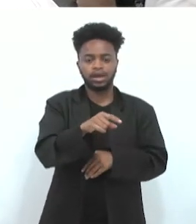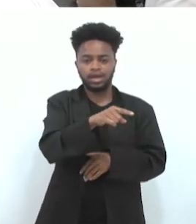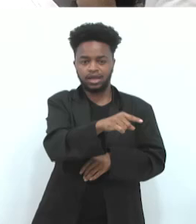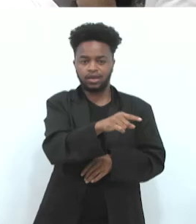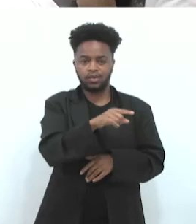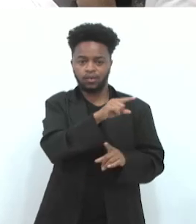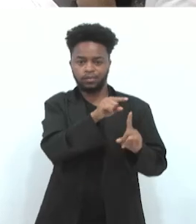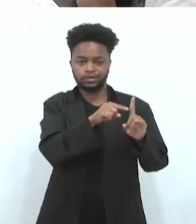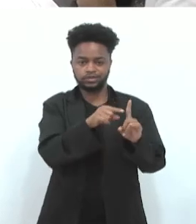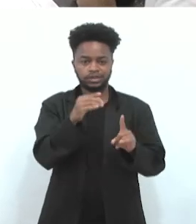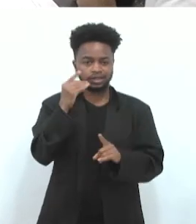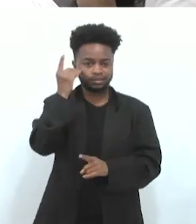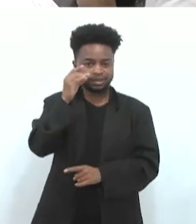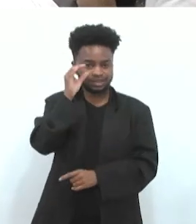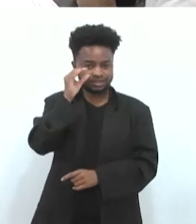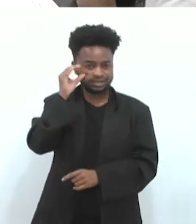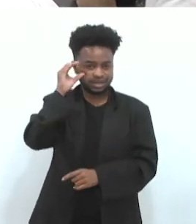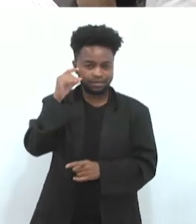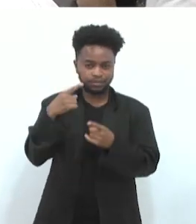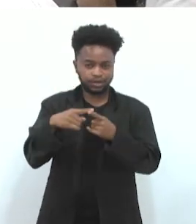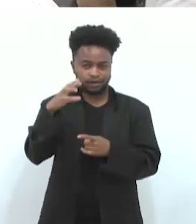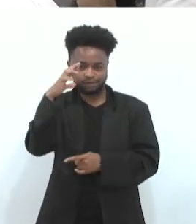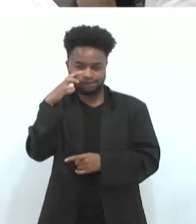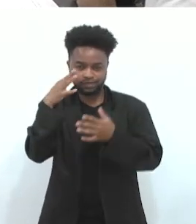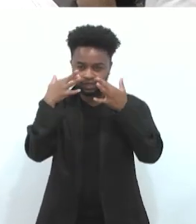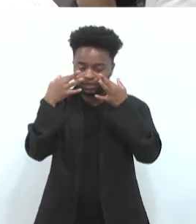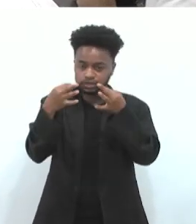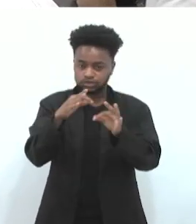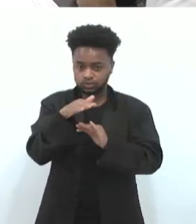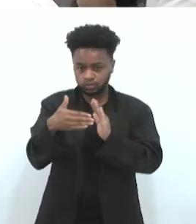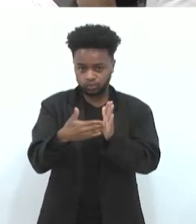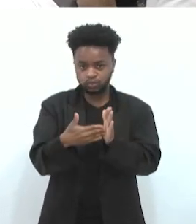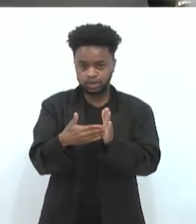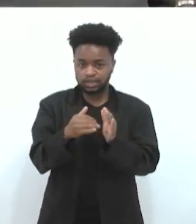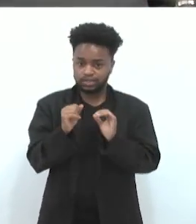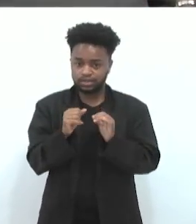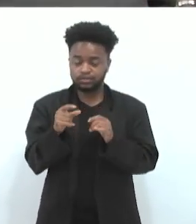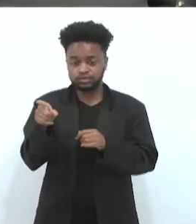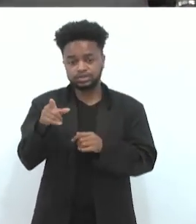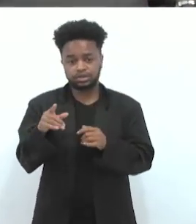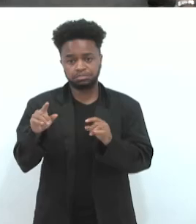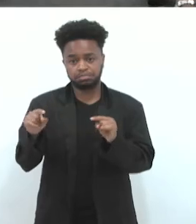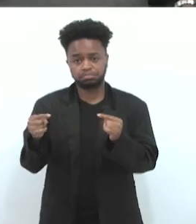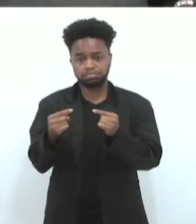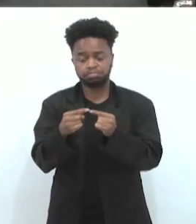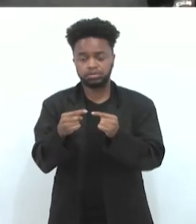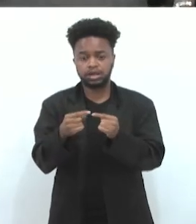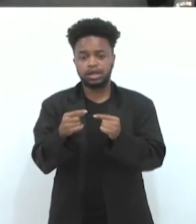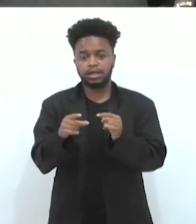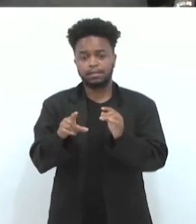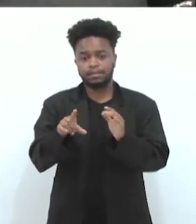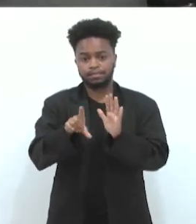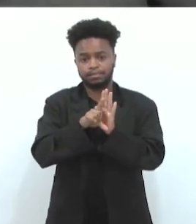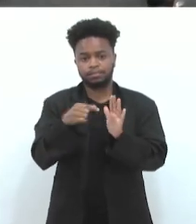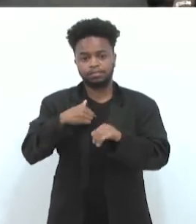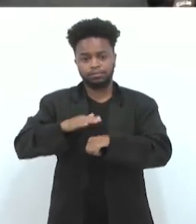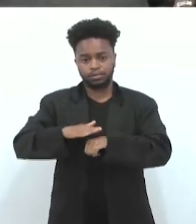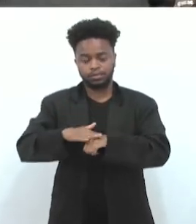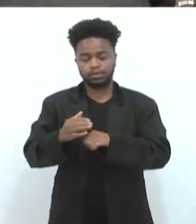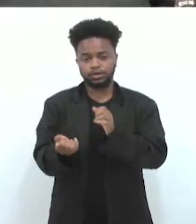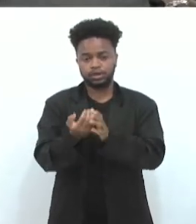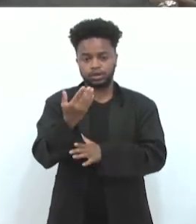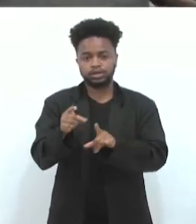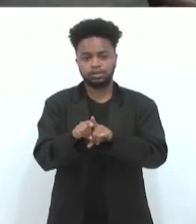comissão. Então, agradeço a Vossa Excelência a deferência com a lei de minha autoria e também mudo o parecer para acatar aqui os argumentos da